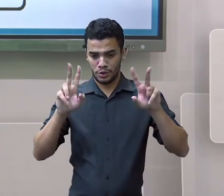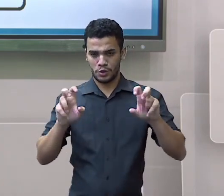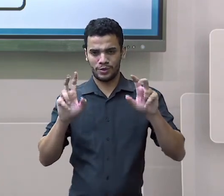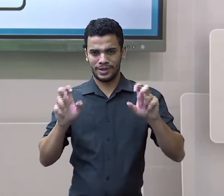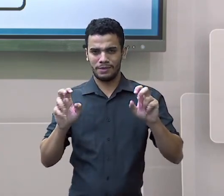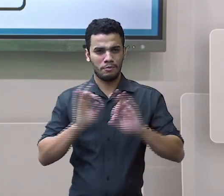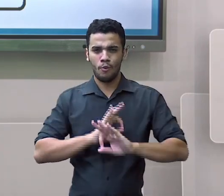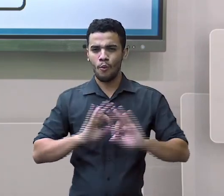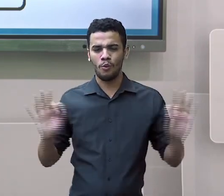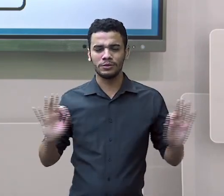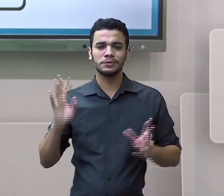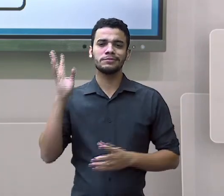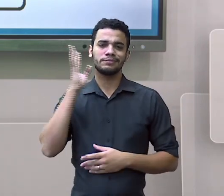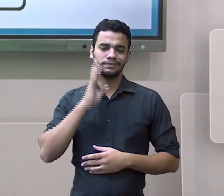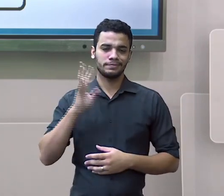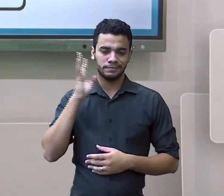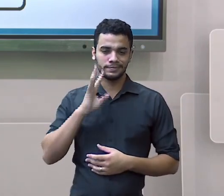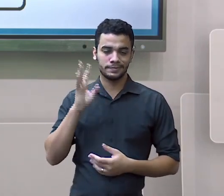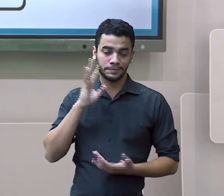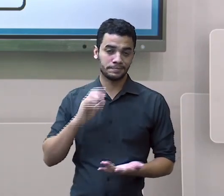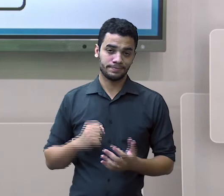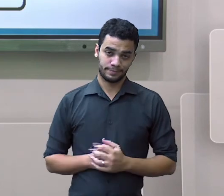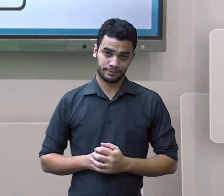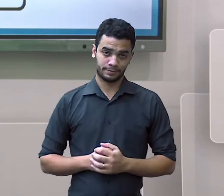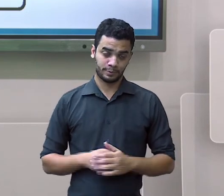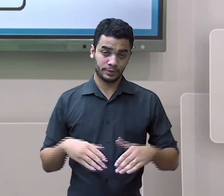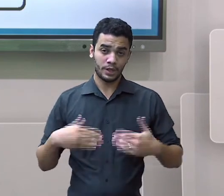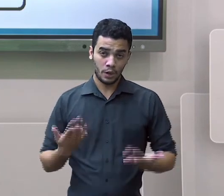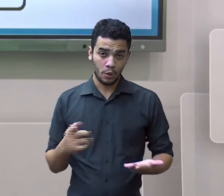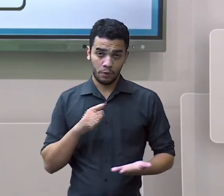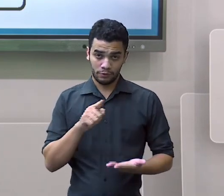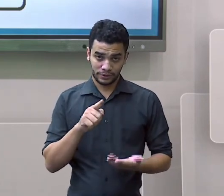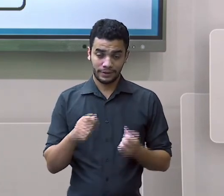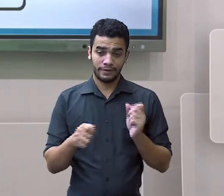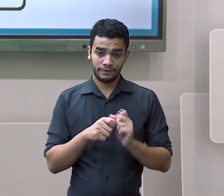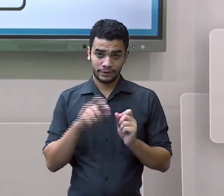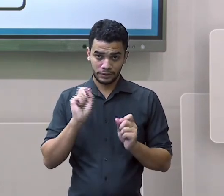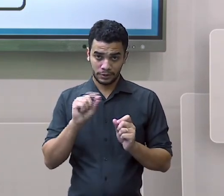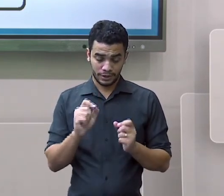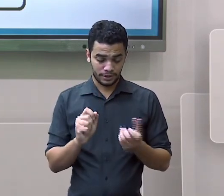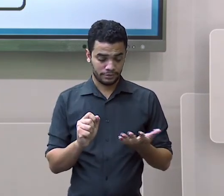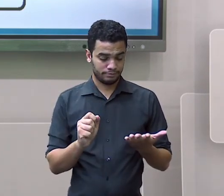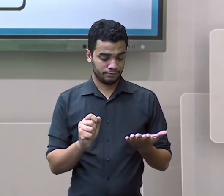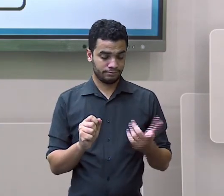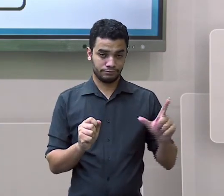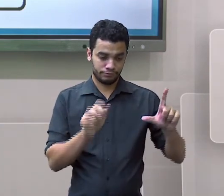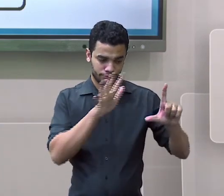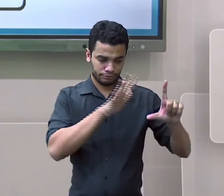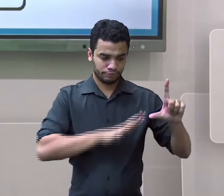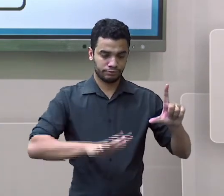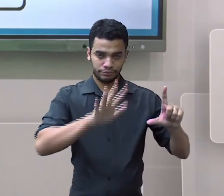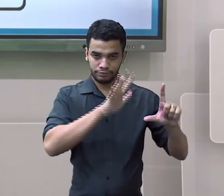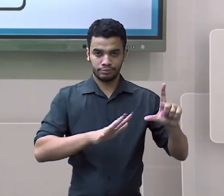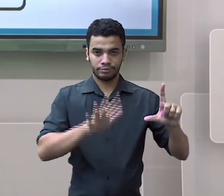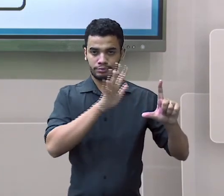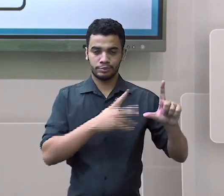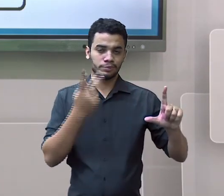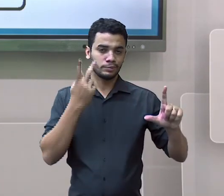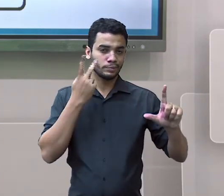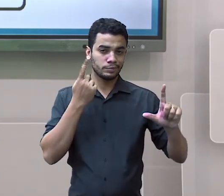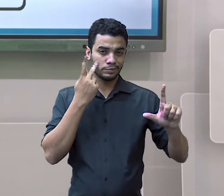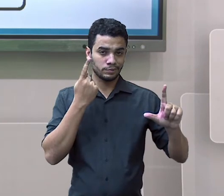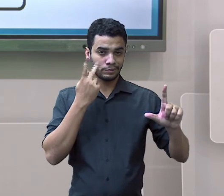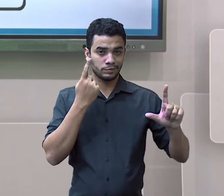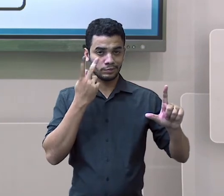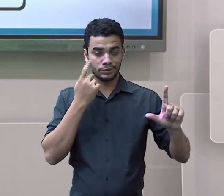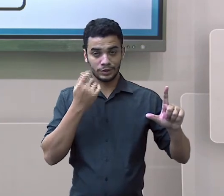de estudar. E para acessar a plataforma SMED GV, aponte a câmera do seu celular